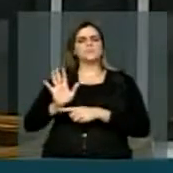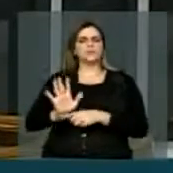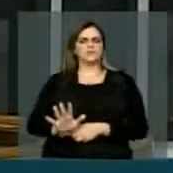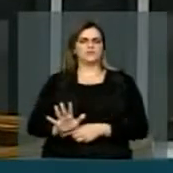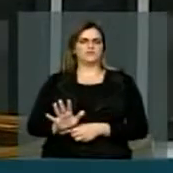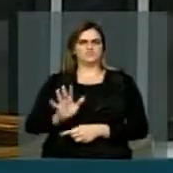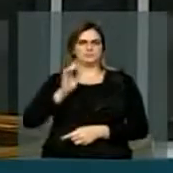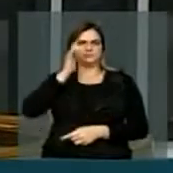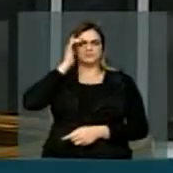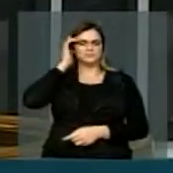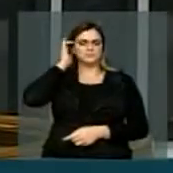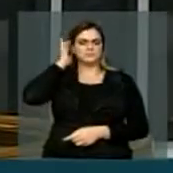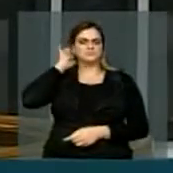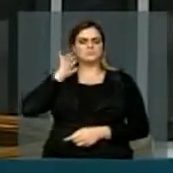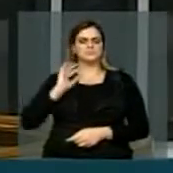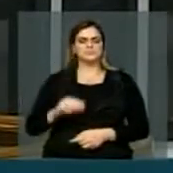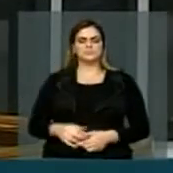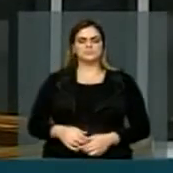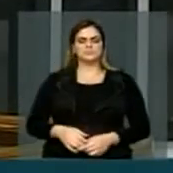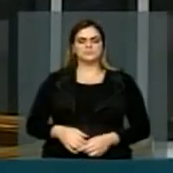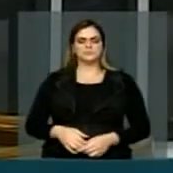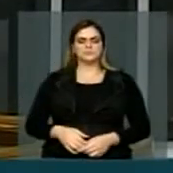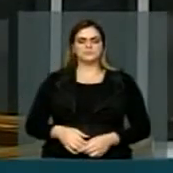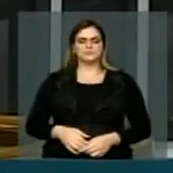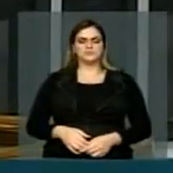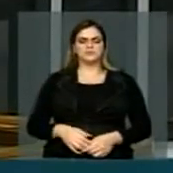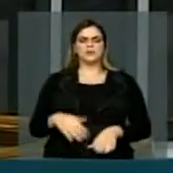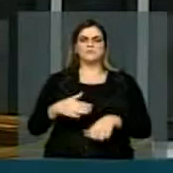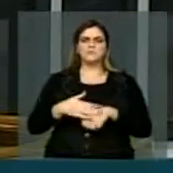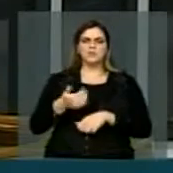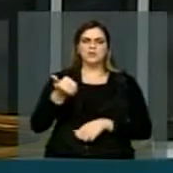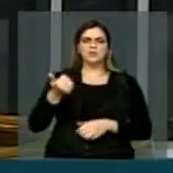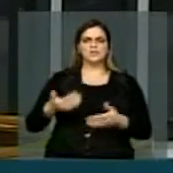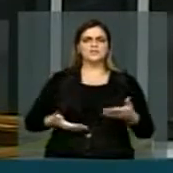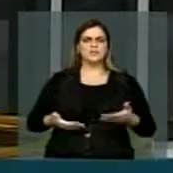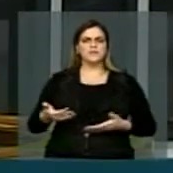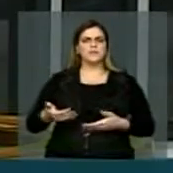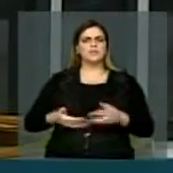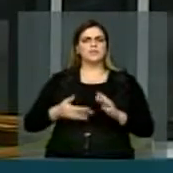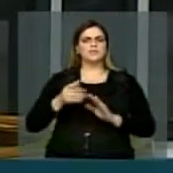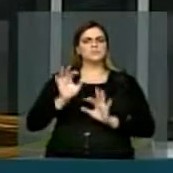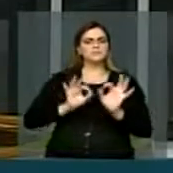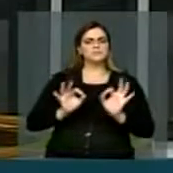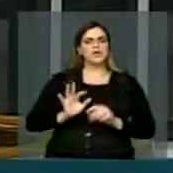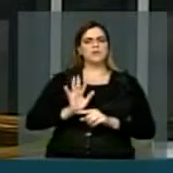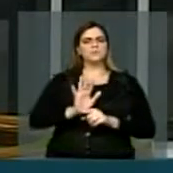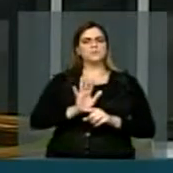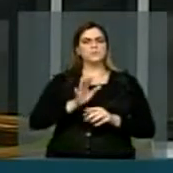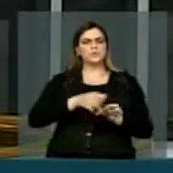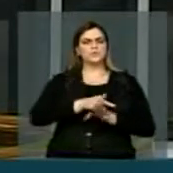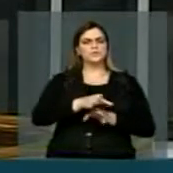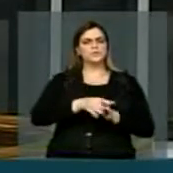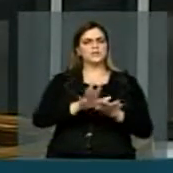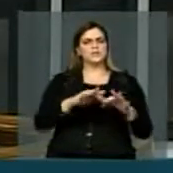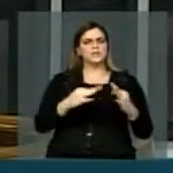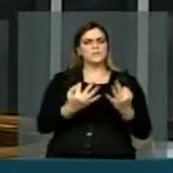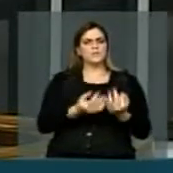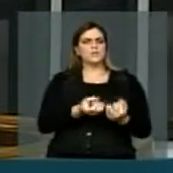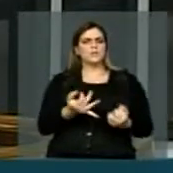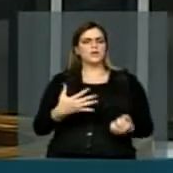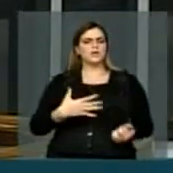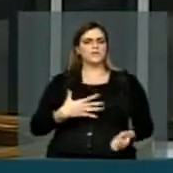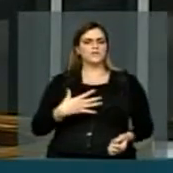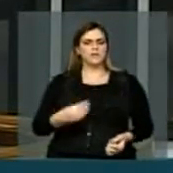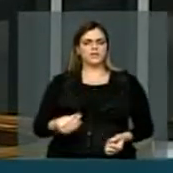concretas destinadas à sua diminuição. Melhorar os serviços de planejamento familiar, atenção antes